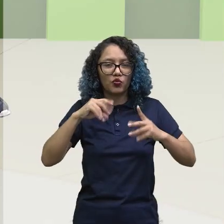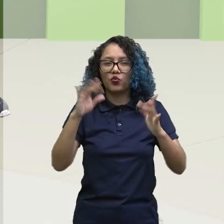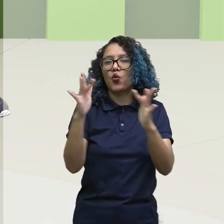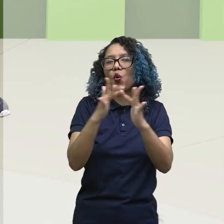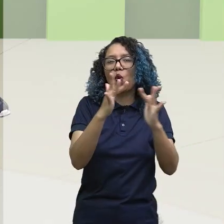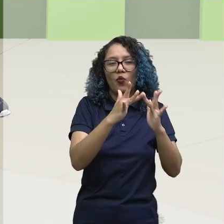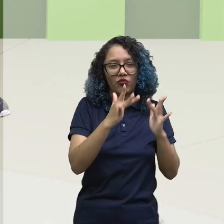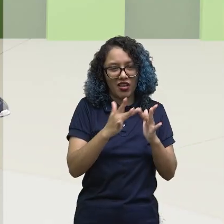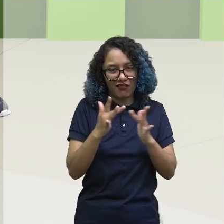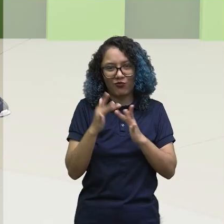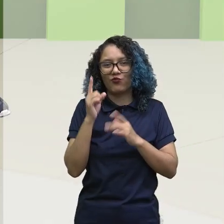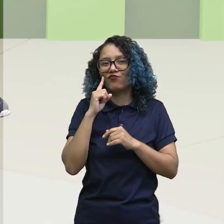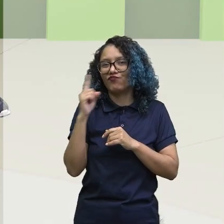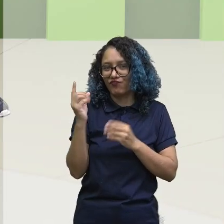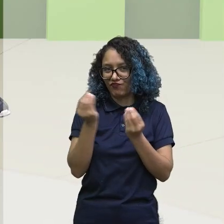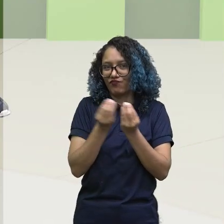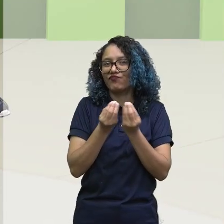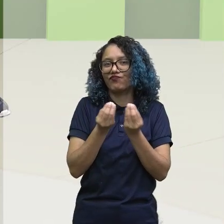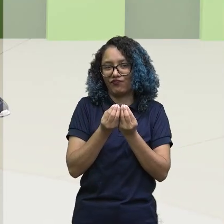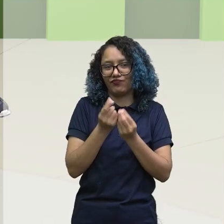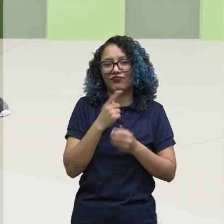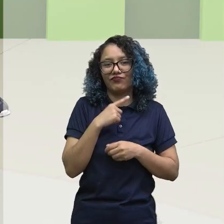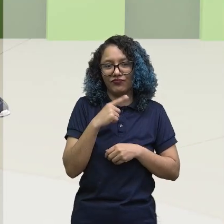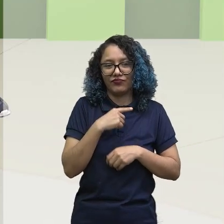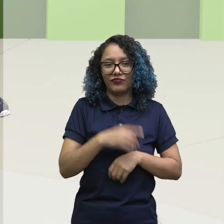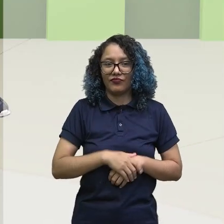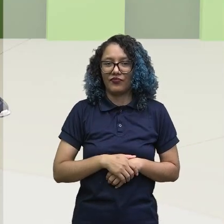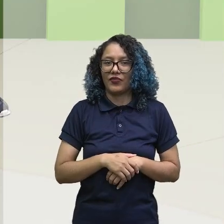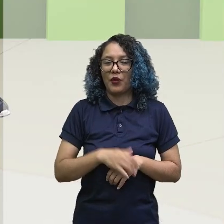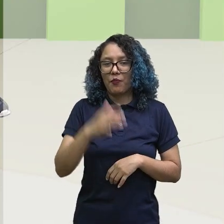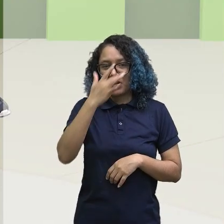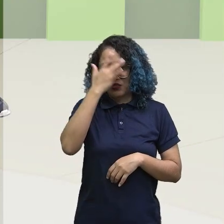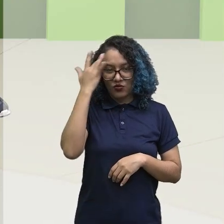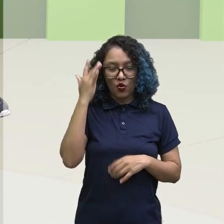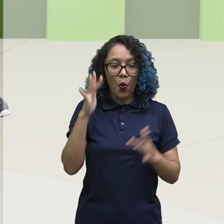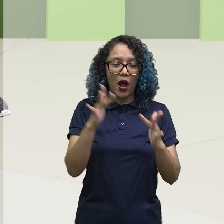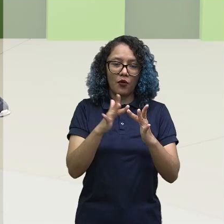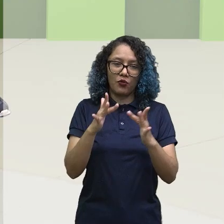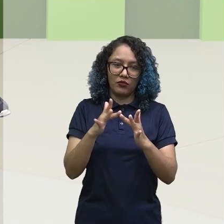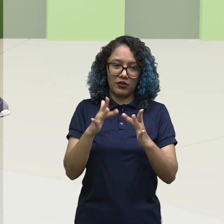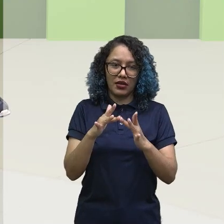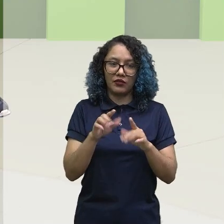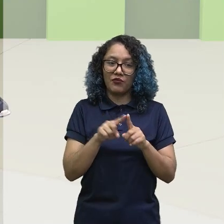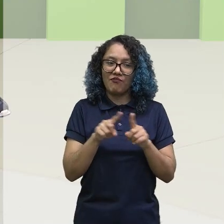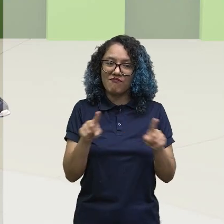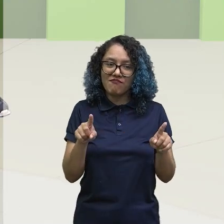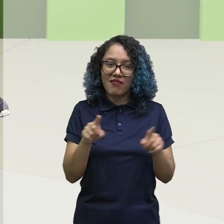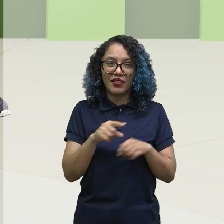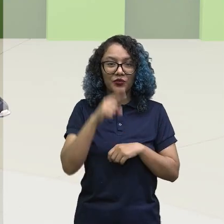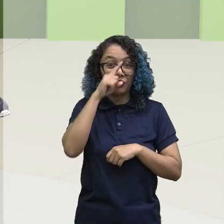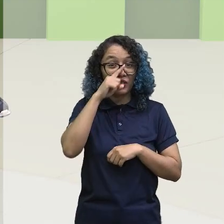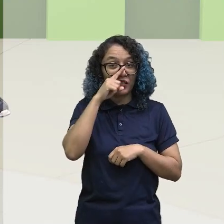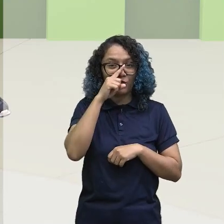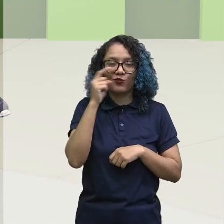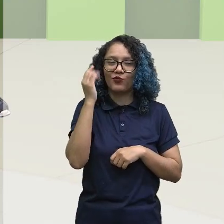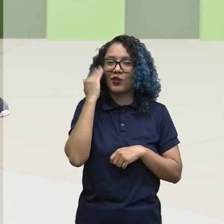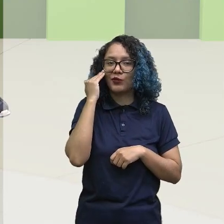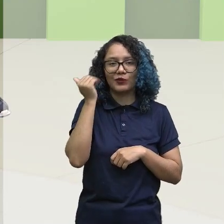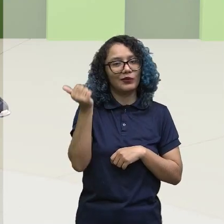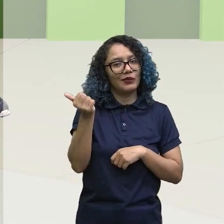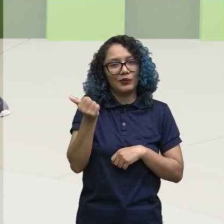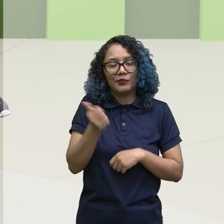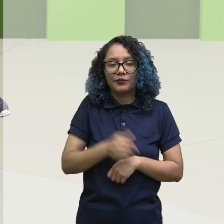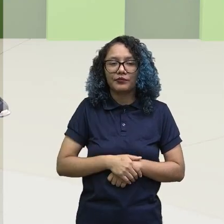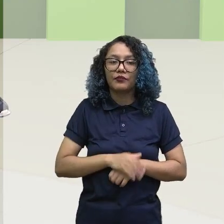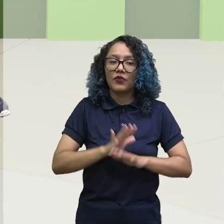tiveram contato com isso. Então, muitas pessoas tocaram sem saber o perigo. Mas vamos aprofundar mais